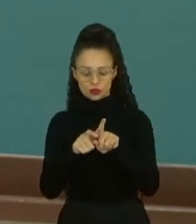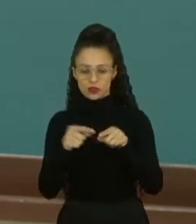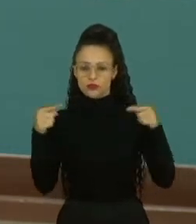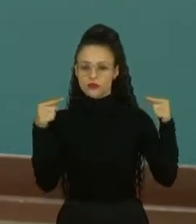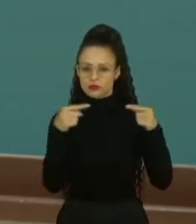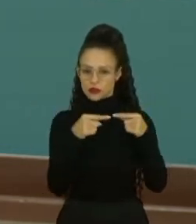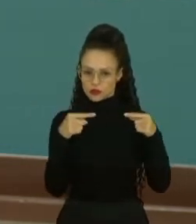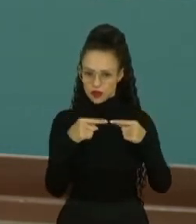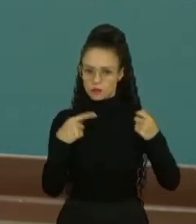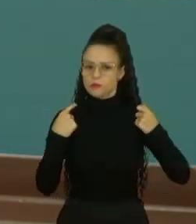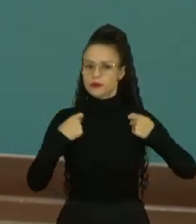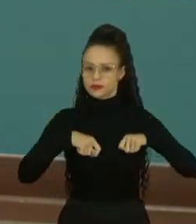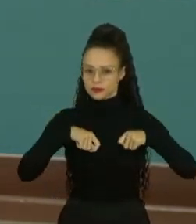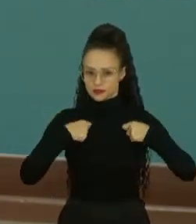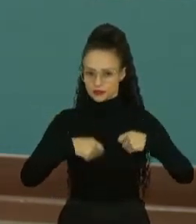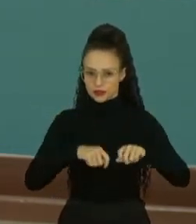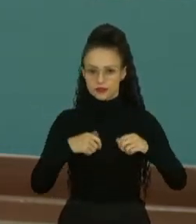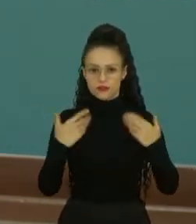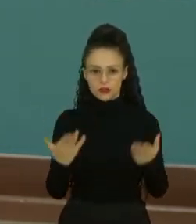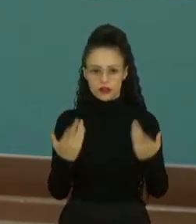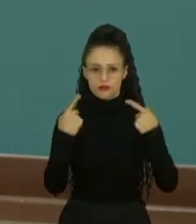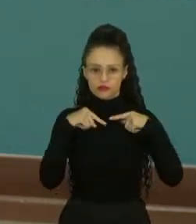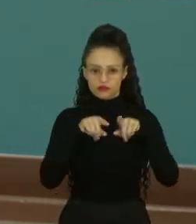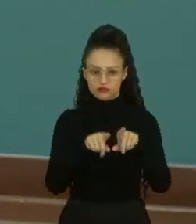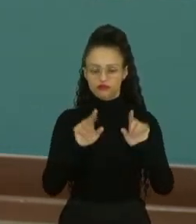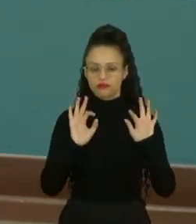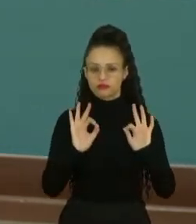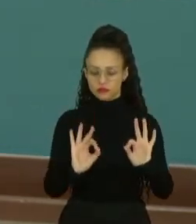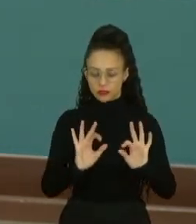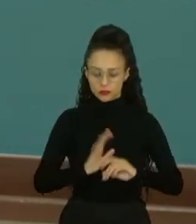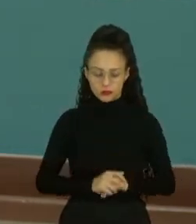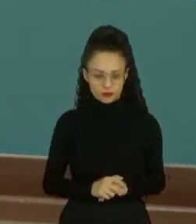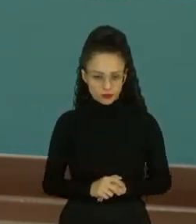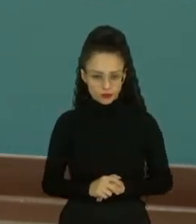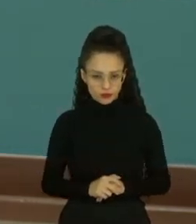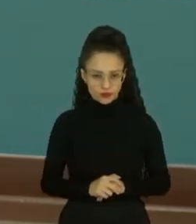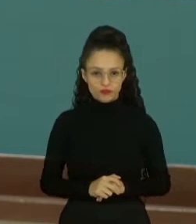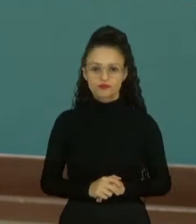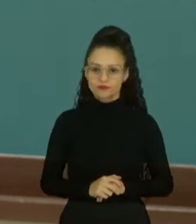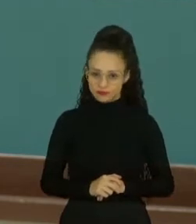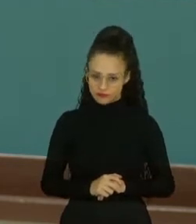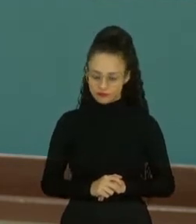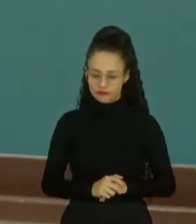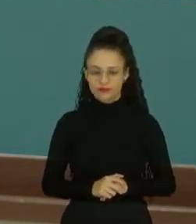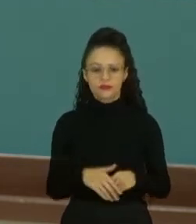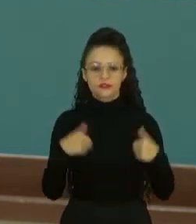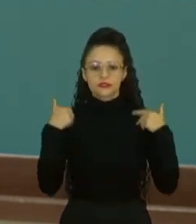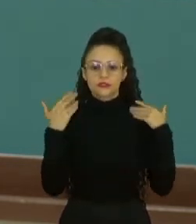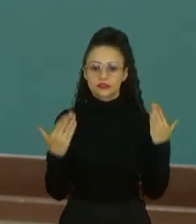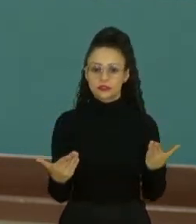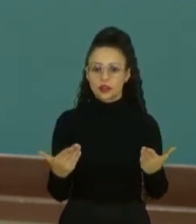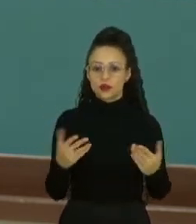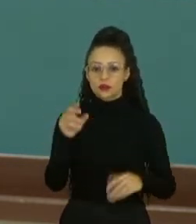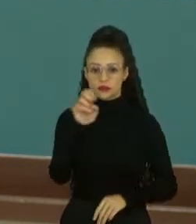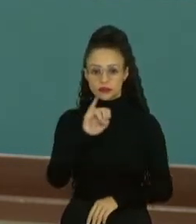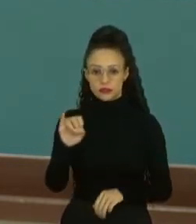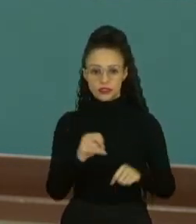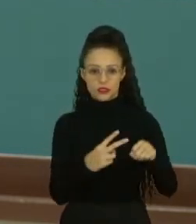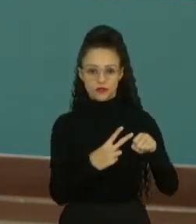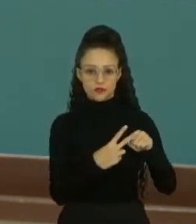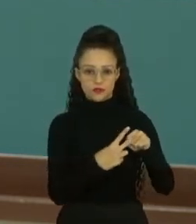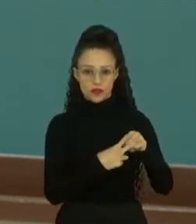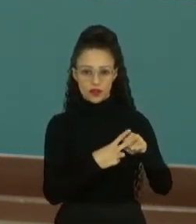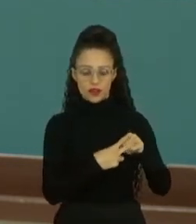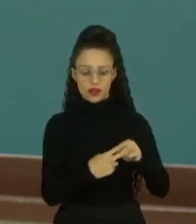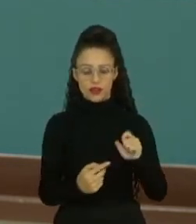em concordância, em harmonia, como nós podemos chamar também, certo? Então, se o verbo,